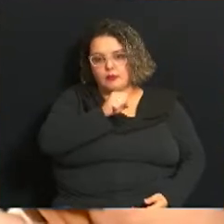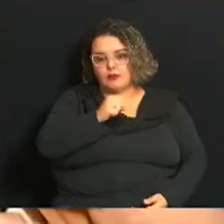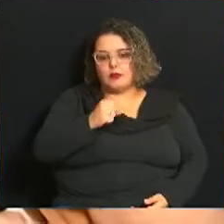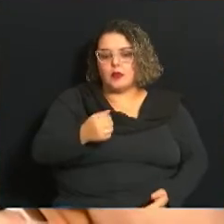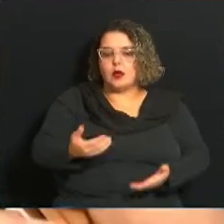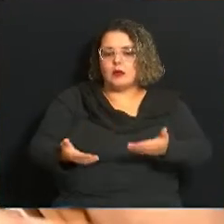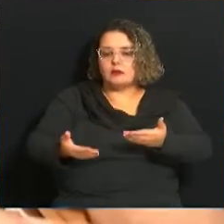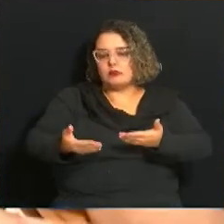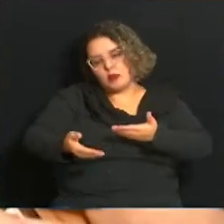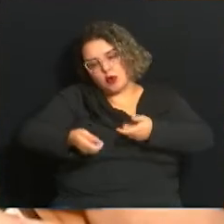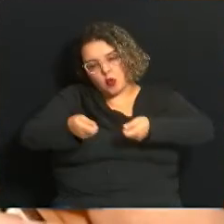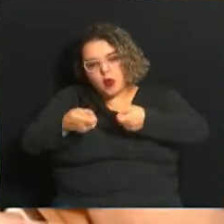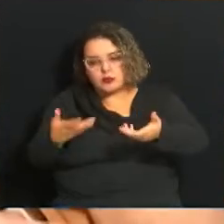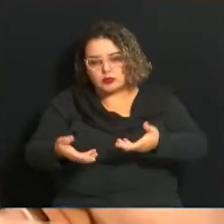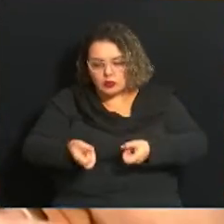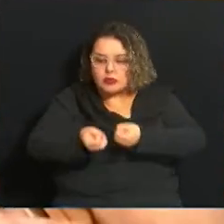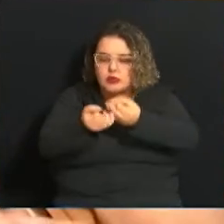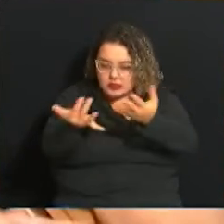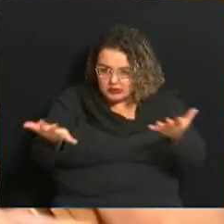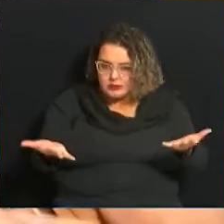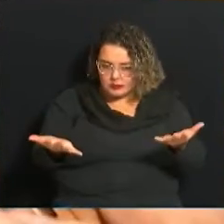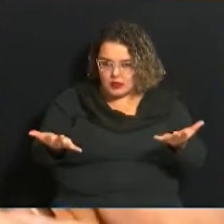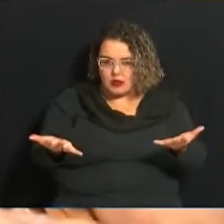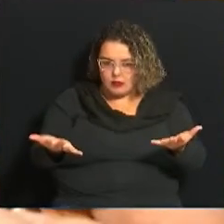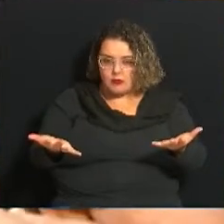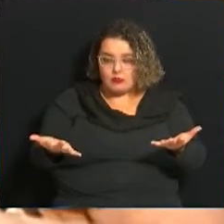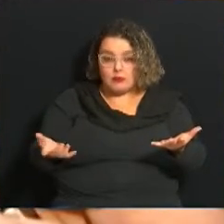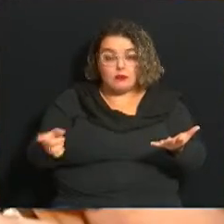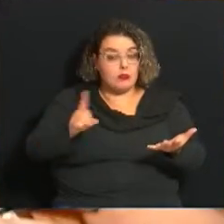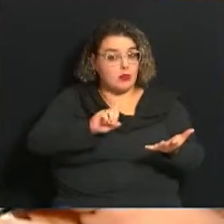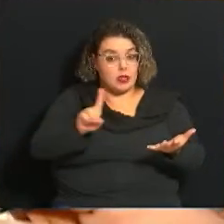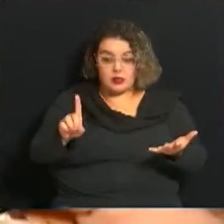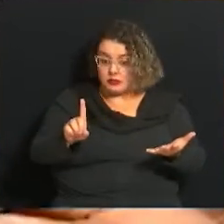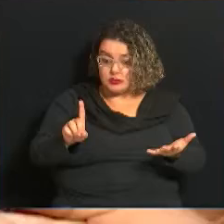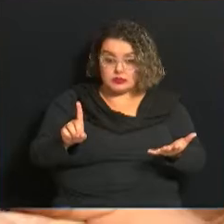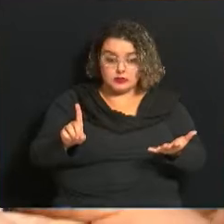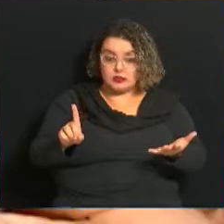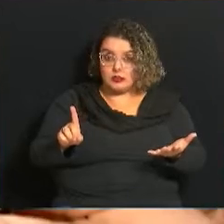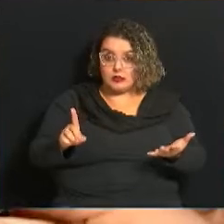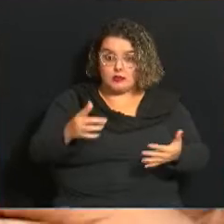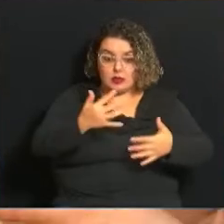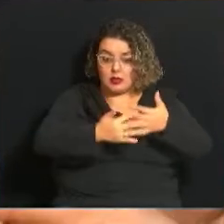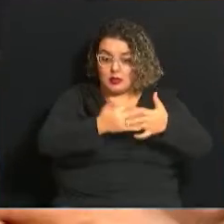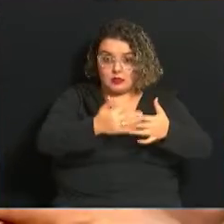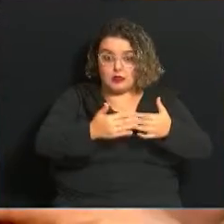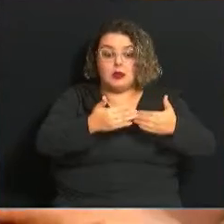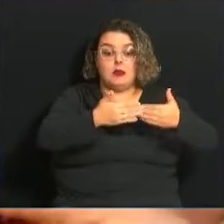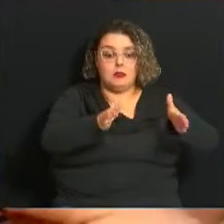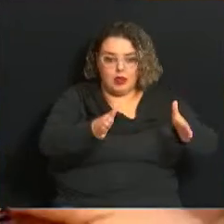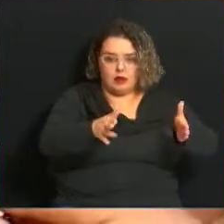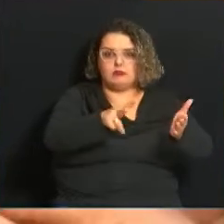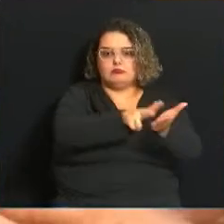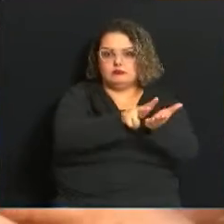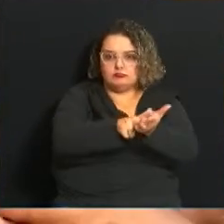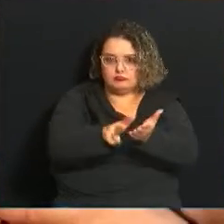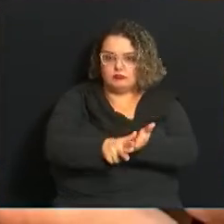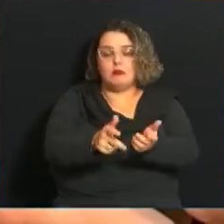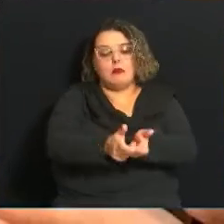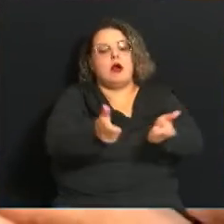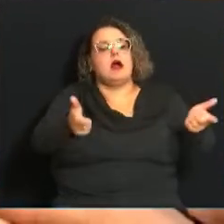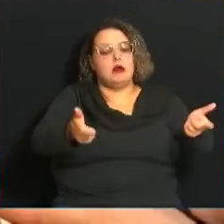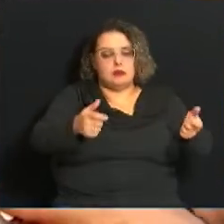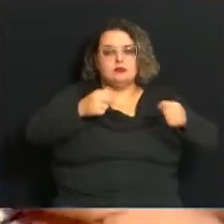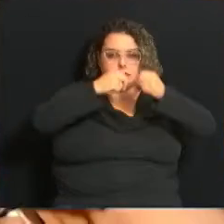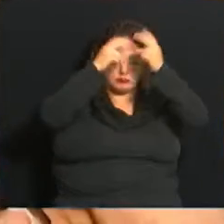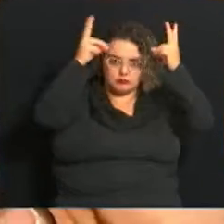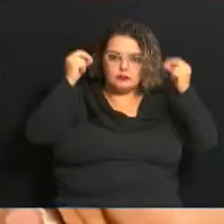balanço, mas isso não tira a necessidade de maior número de leitos, tanto de enfermaria de pediatria, como a